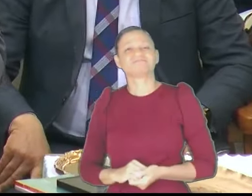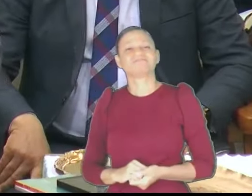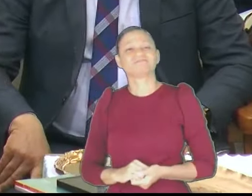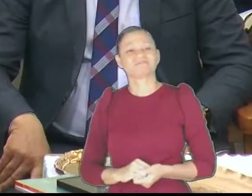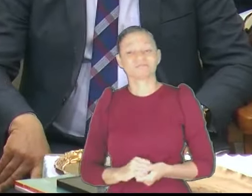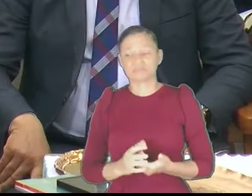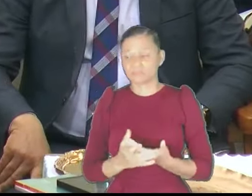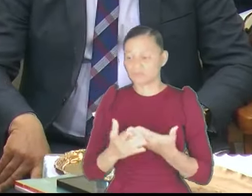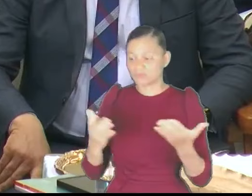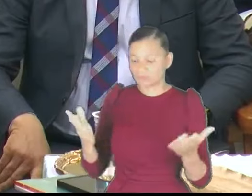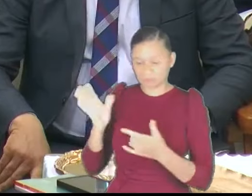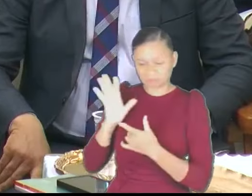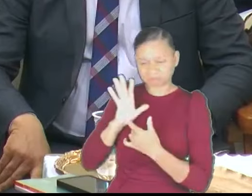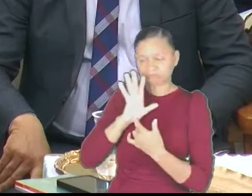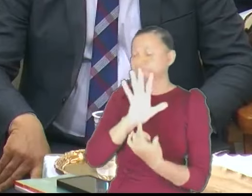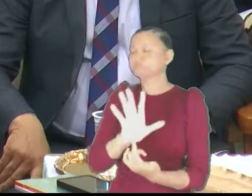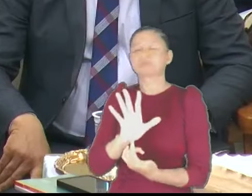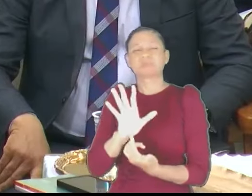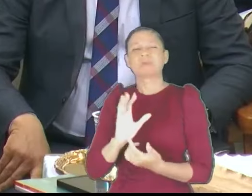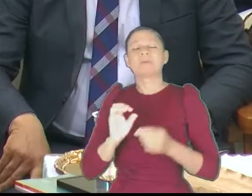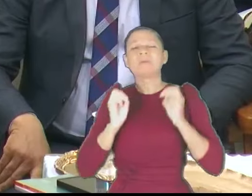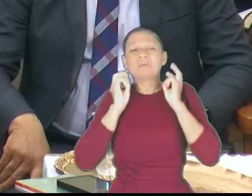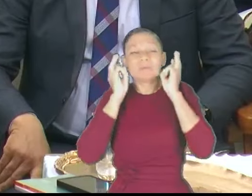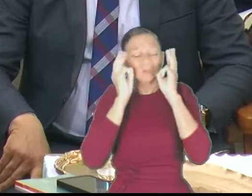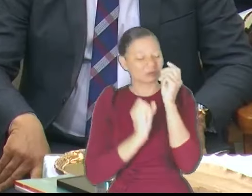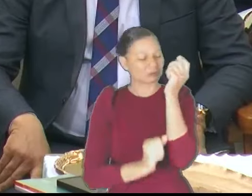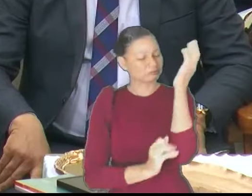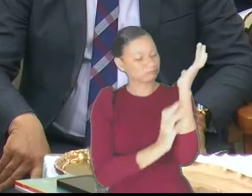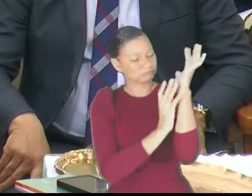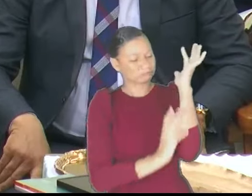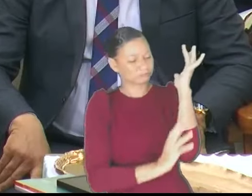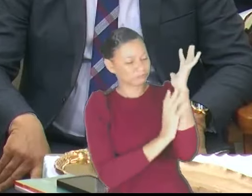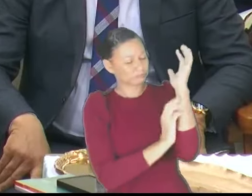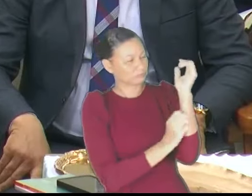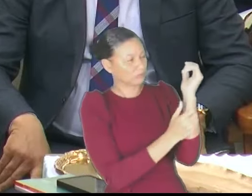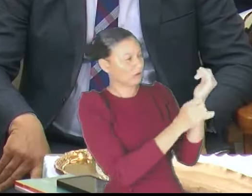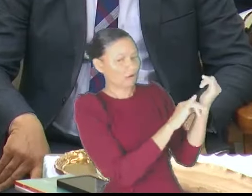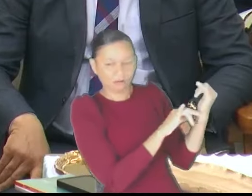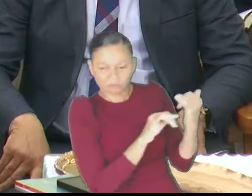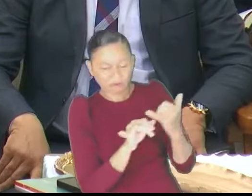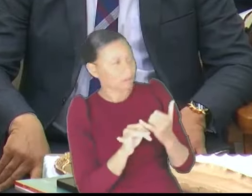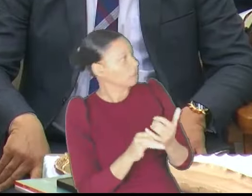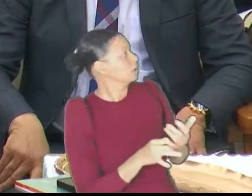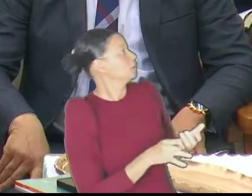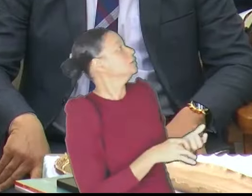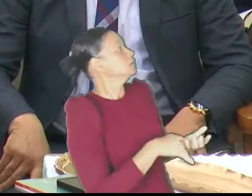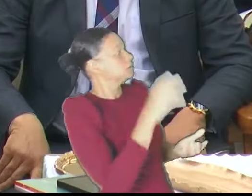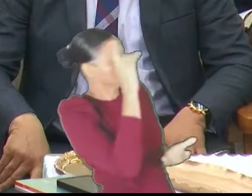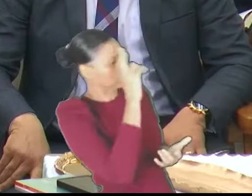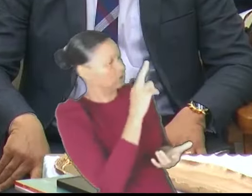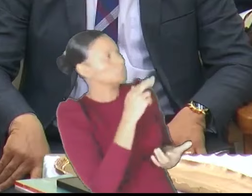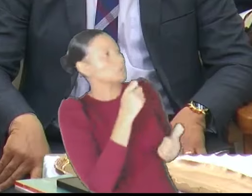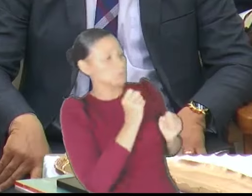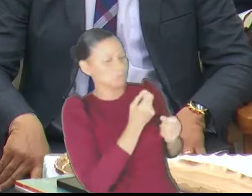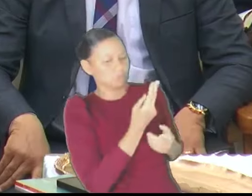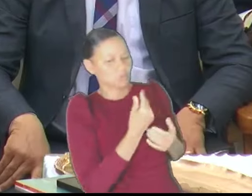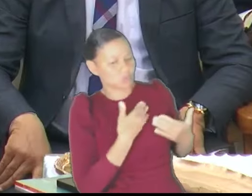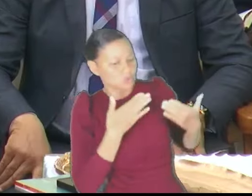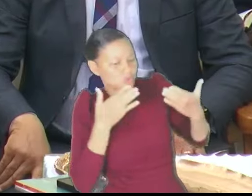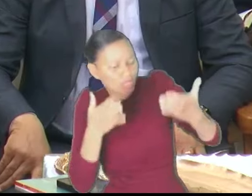Quando Ele se revelou a Moisés na sarça, Moisés disse: Senhor, tá bom, eu vou. E quando eu chegar no Egito e eles perguntar o